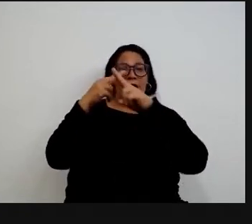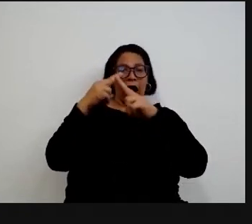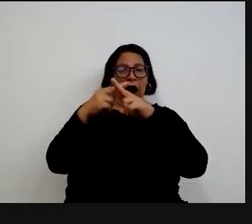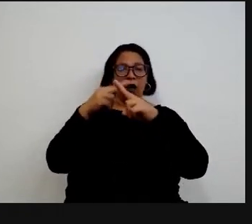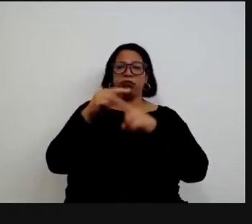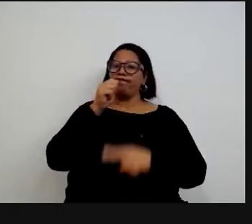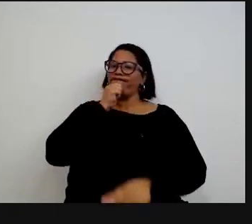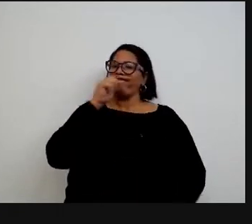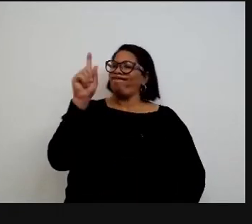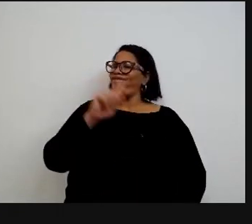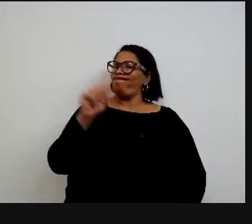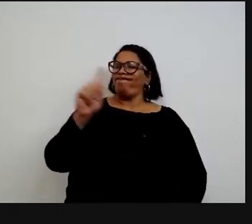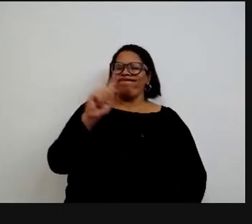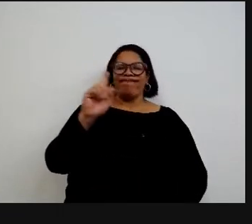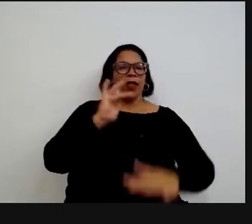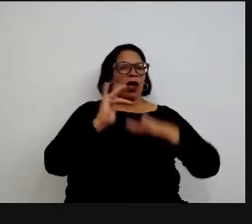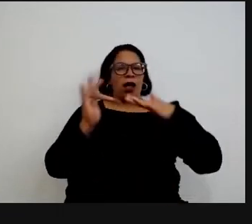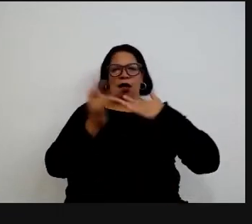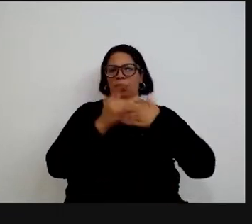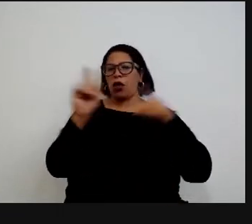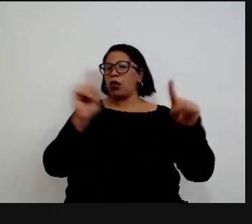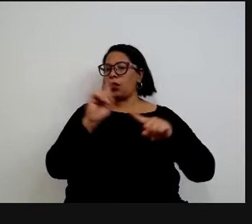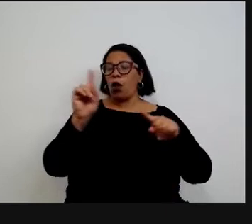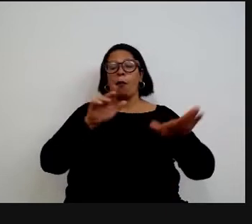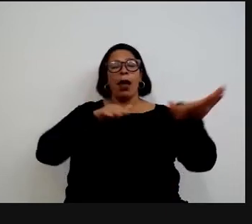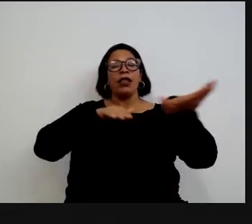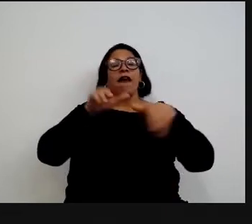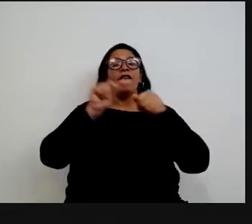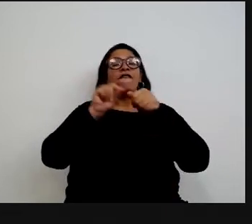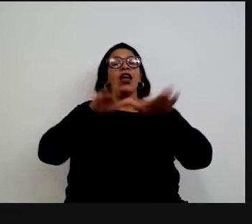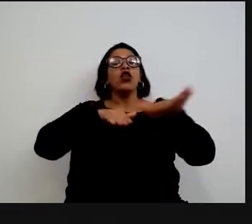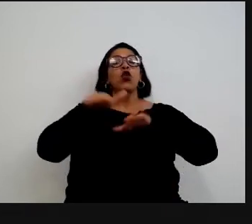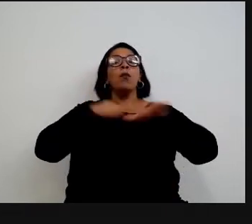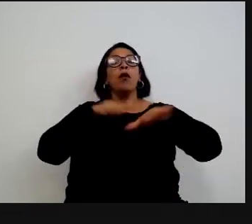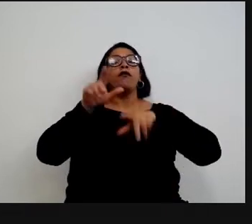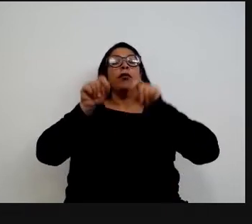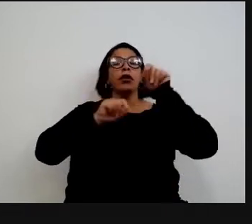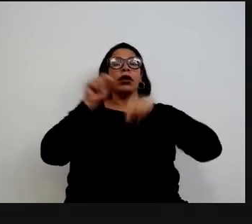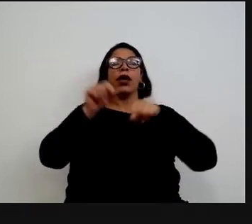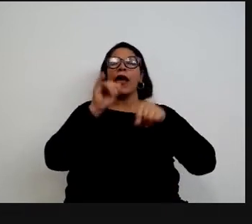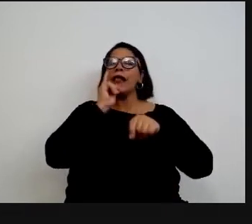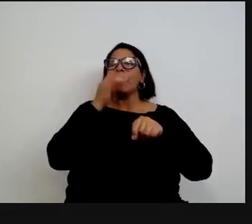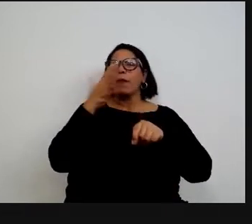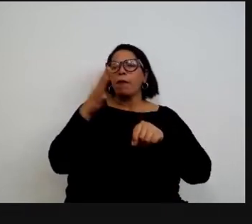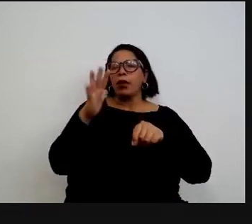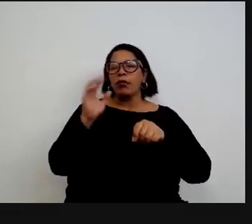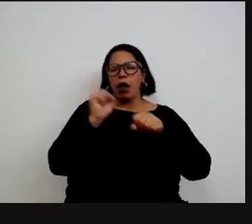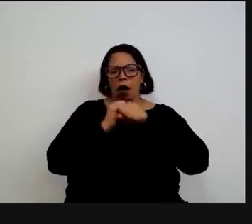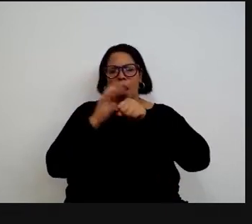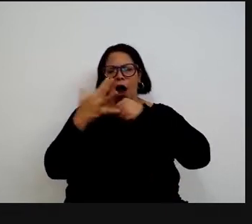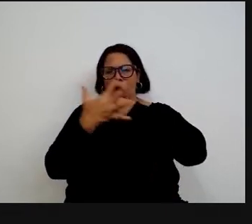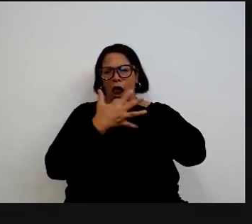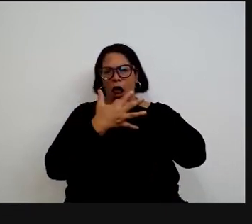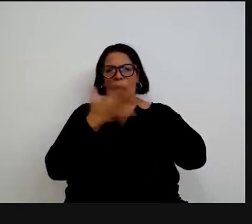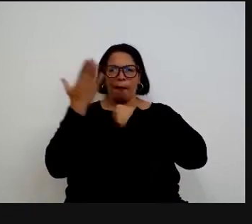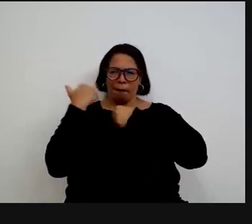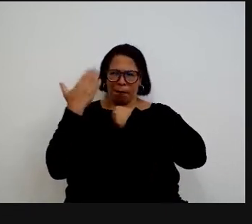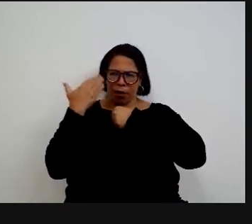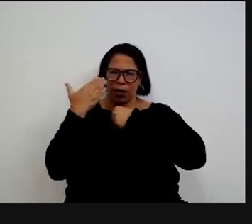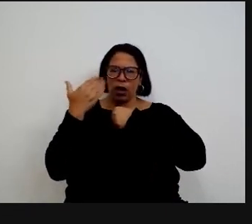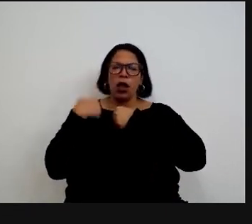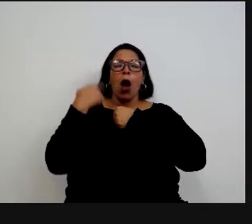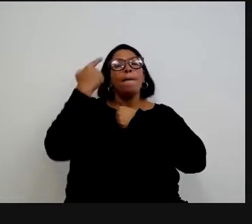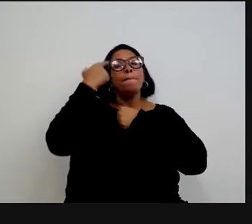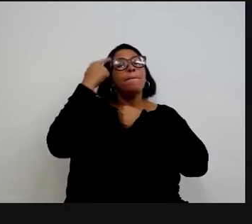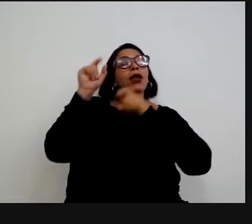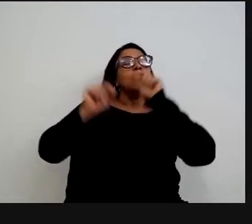enquanto universidade corporativa, mas nós fizemos um movimento recente, e bem no período ali próximo da pandemia, que